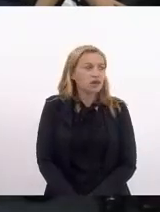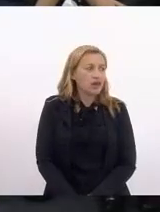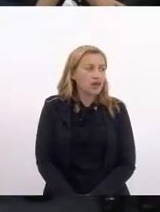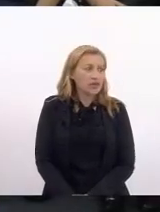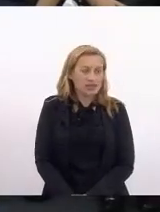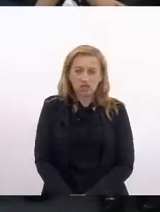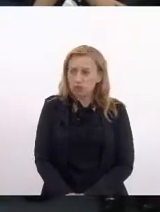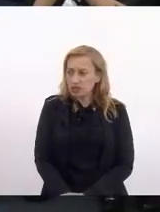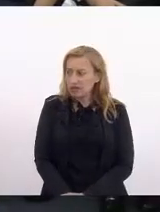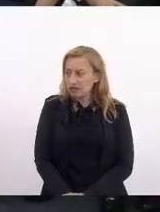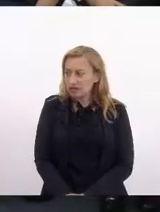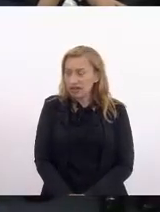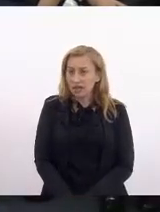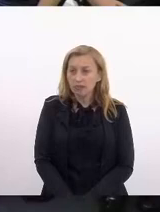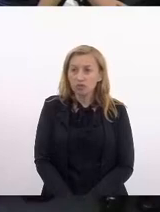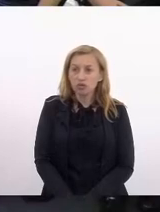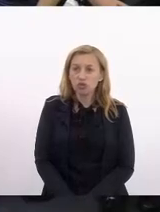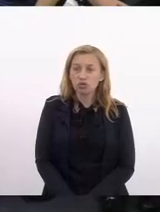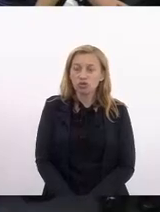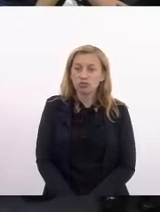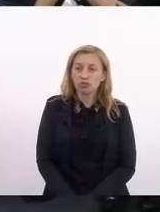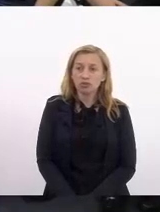E aí